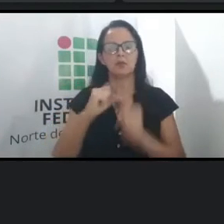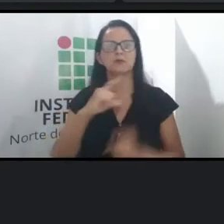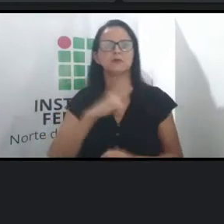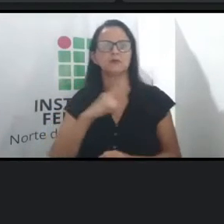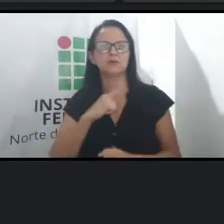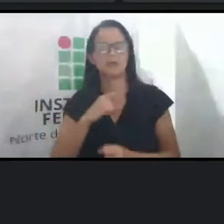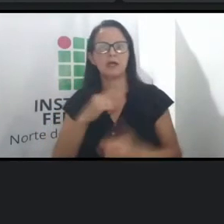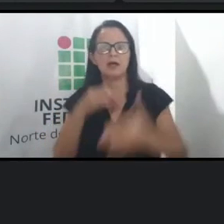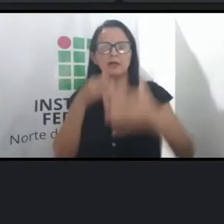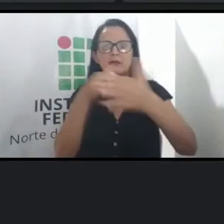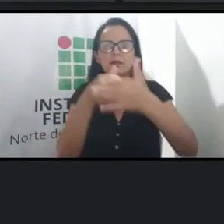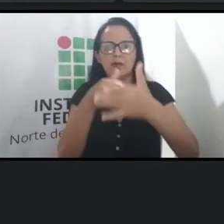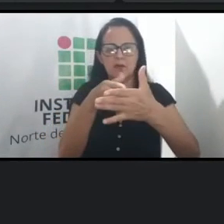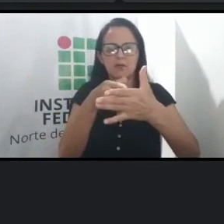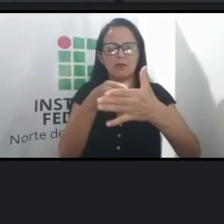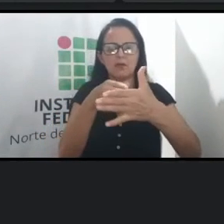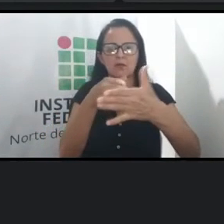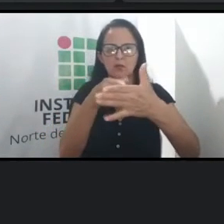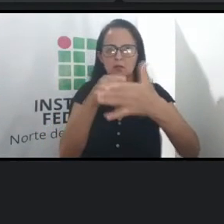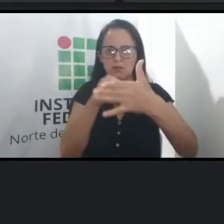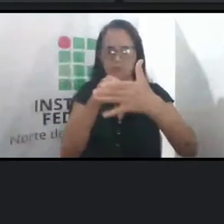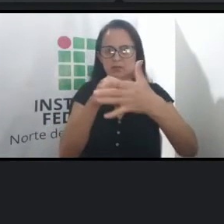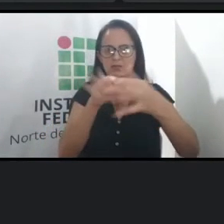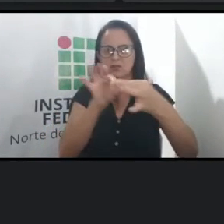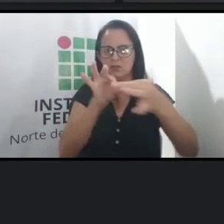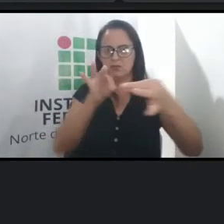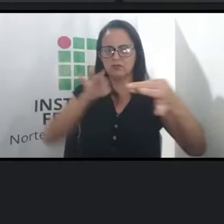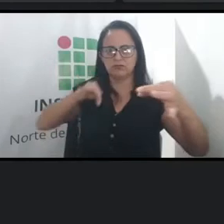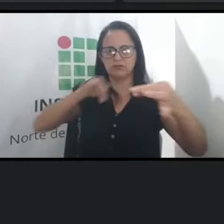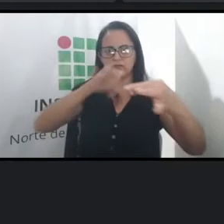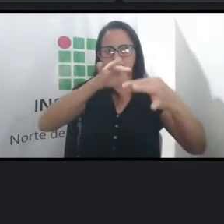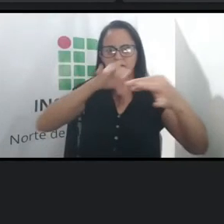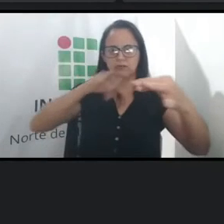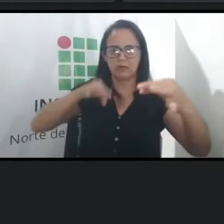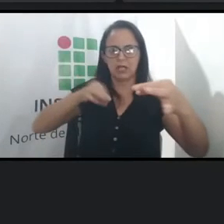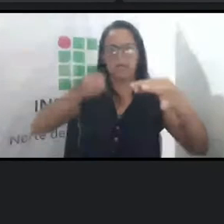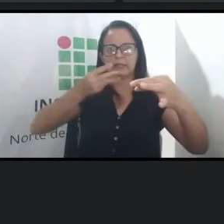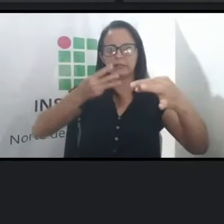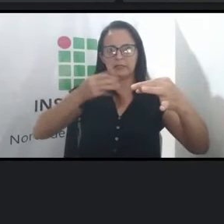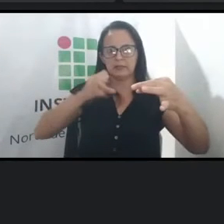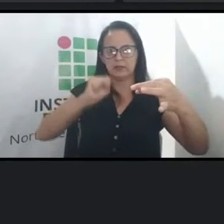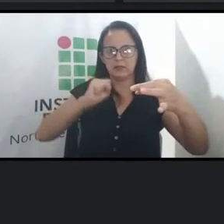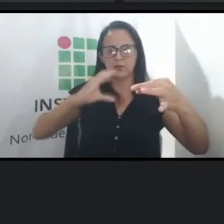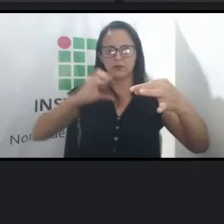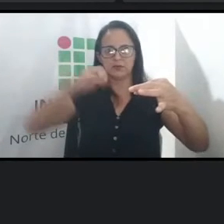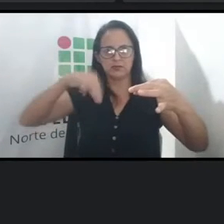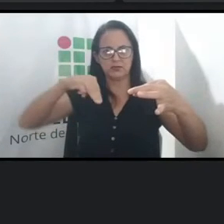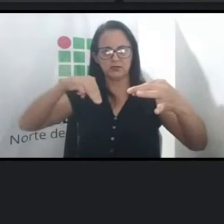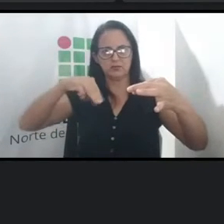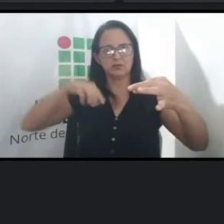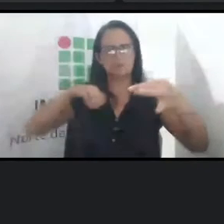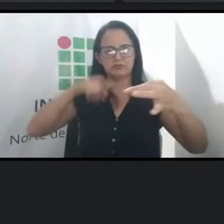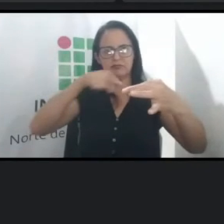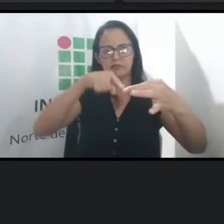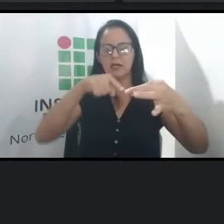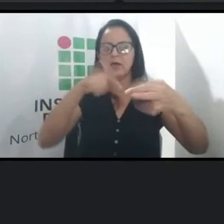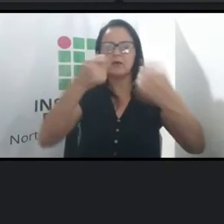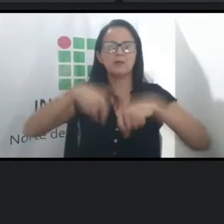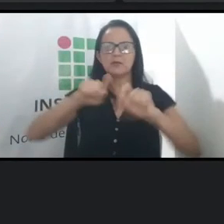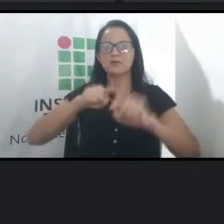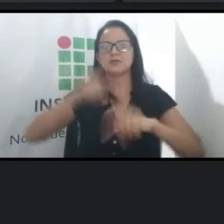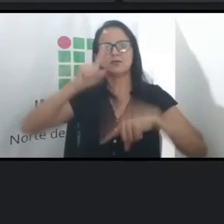38 centímetros. Até 38 centímetros, eu não necessariamente preciso de equipamentos de proteção individual, porque